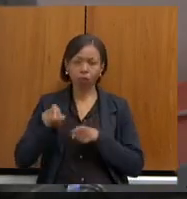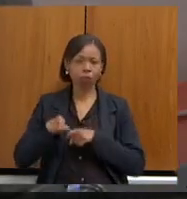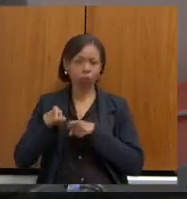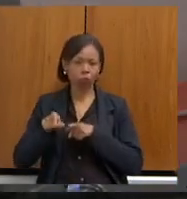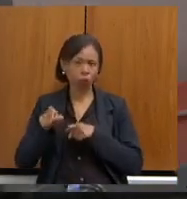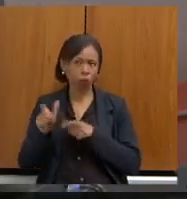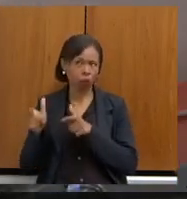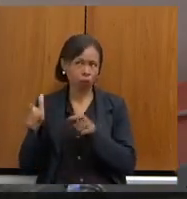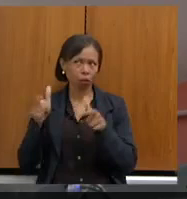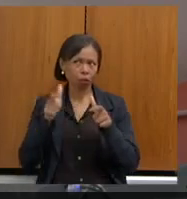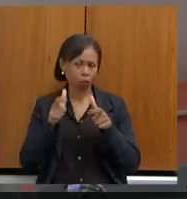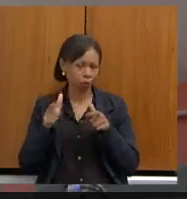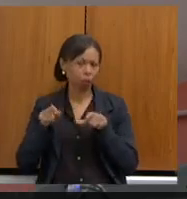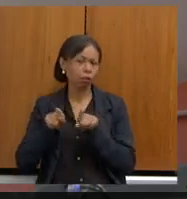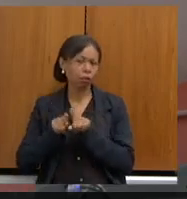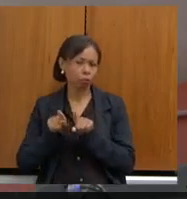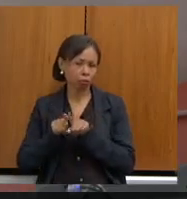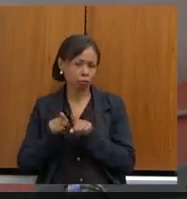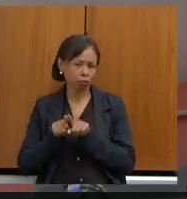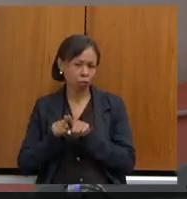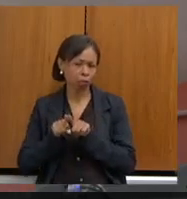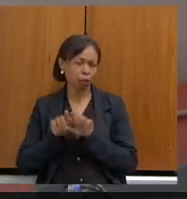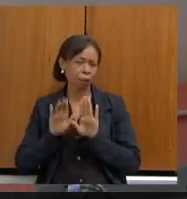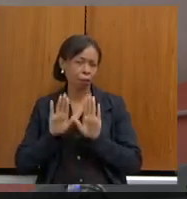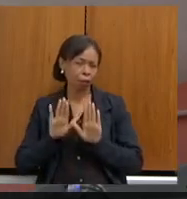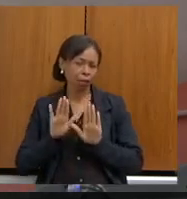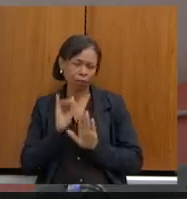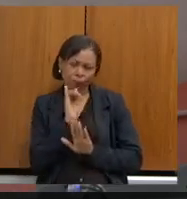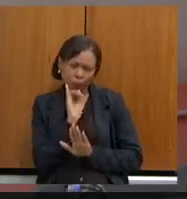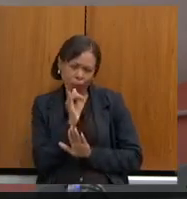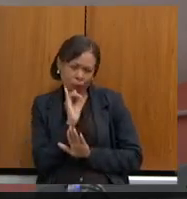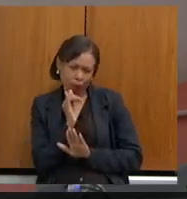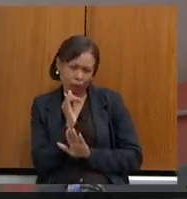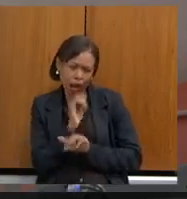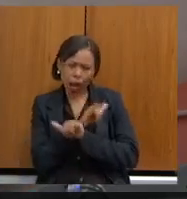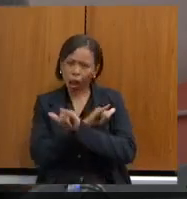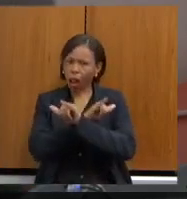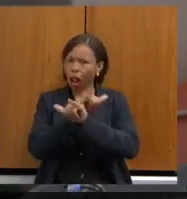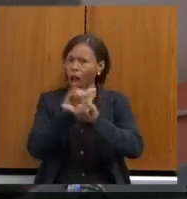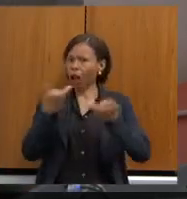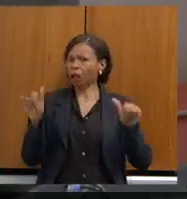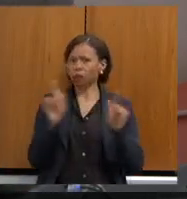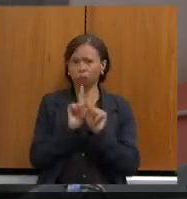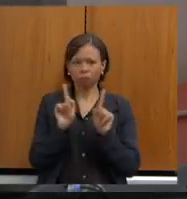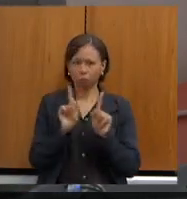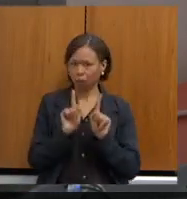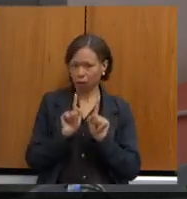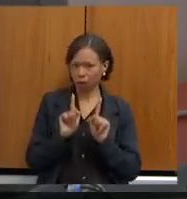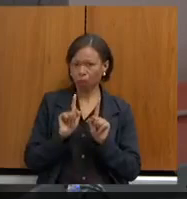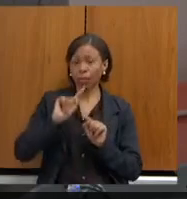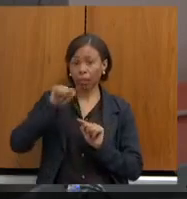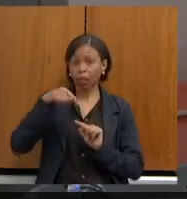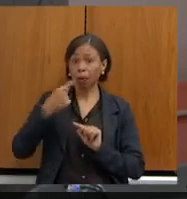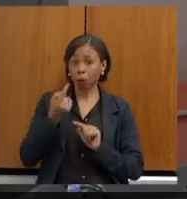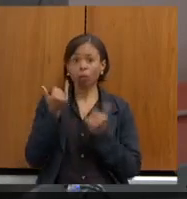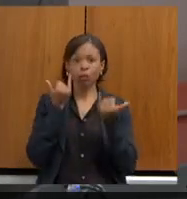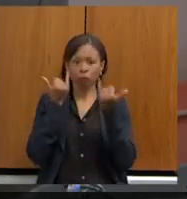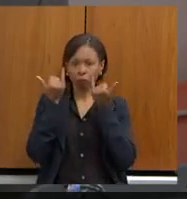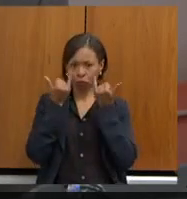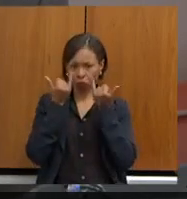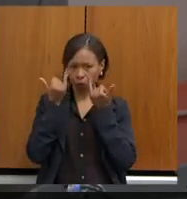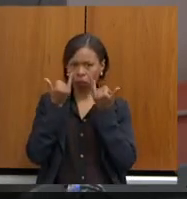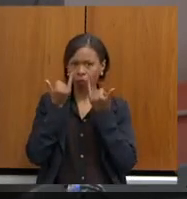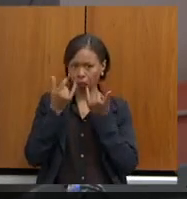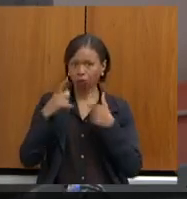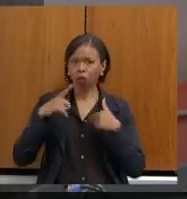algumas localidades da que especificado não gostaria de não dizê-las o pagamento depois eu tenho essas informações para passar